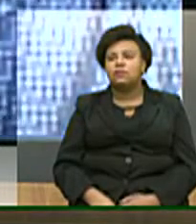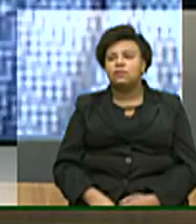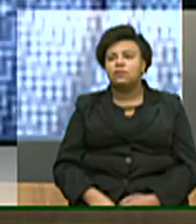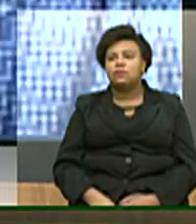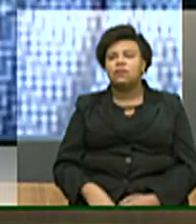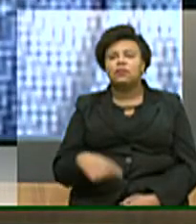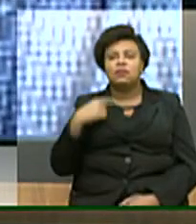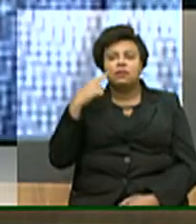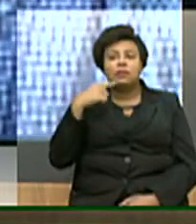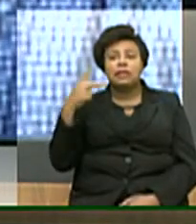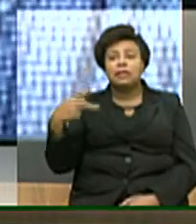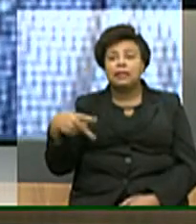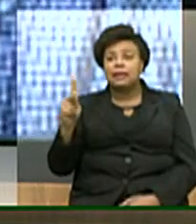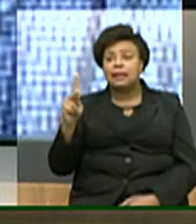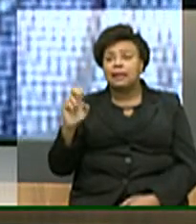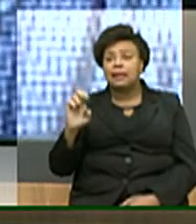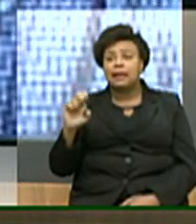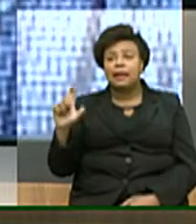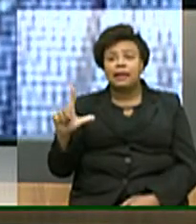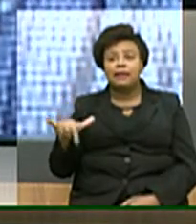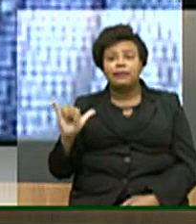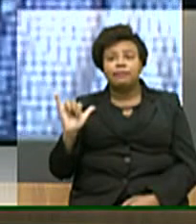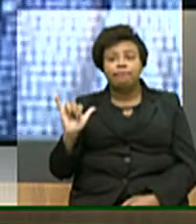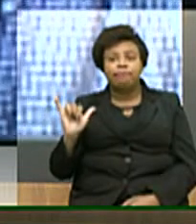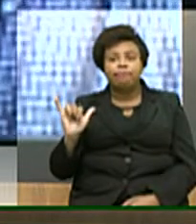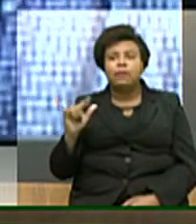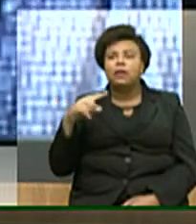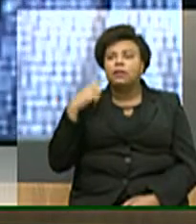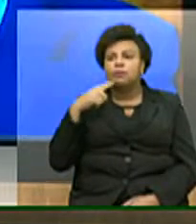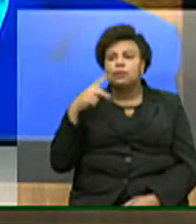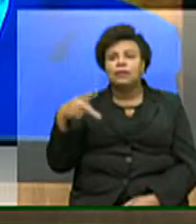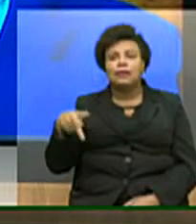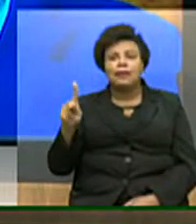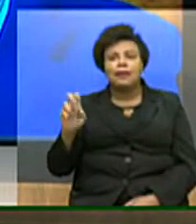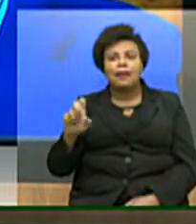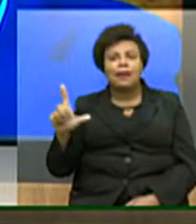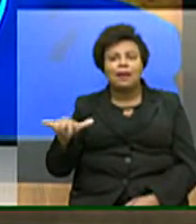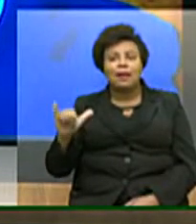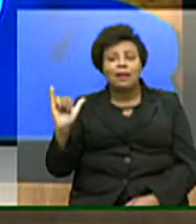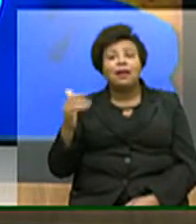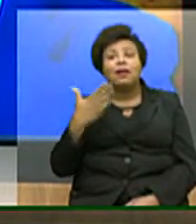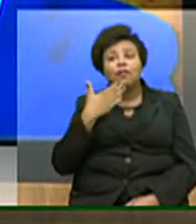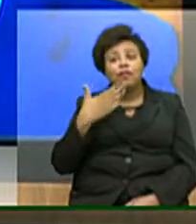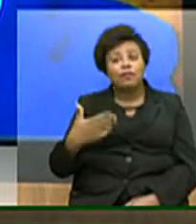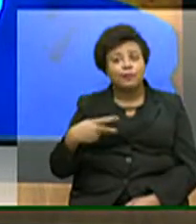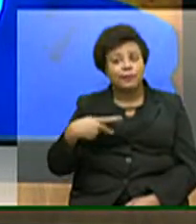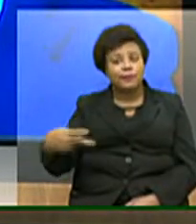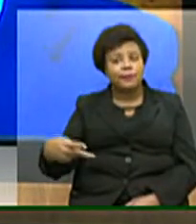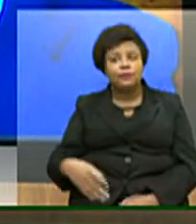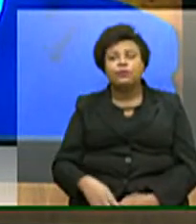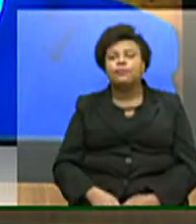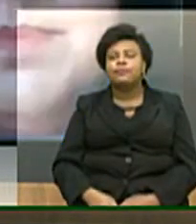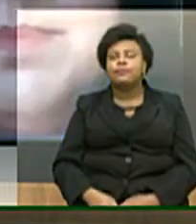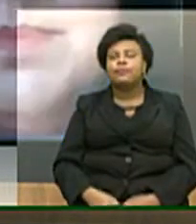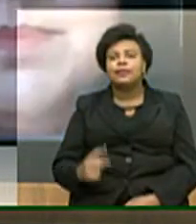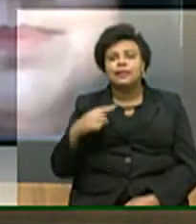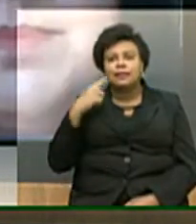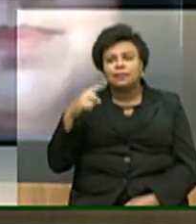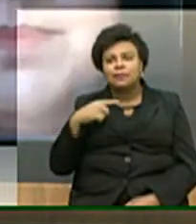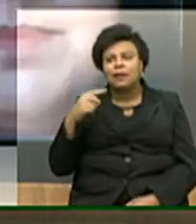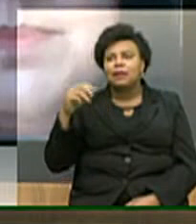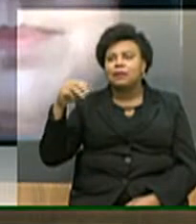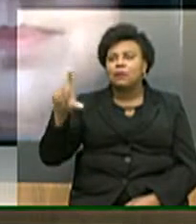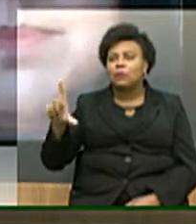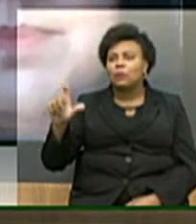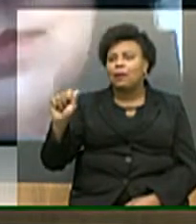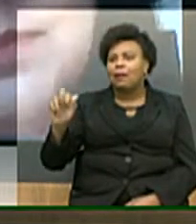Deputada Kelly Moraes. Elisandro não. Deputada Kelly Moraes. Favorável, presidente. Deputado Luiz